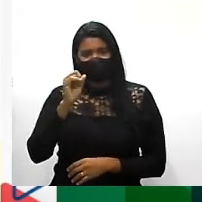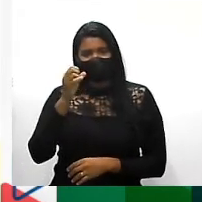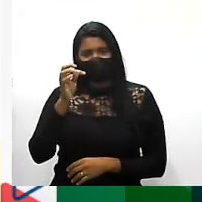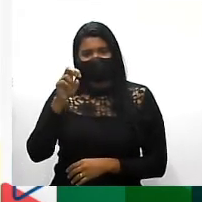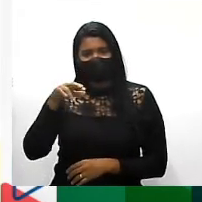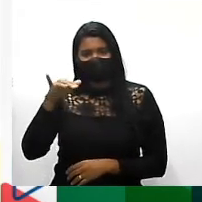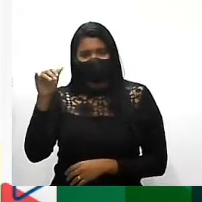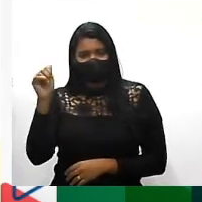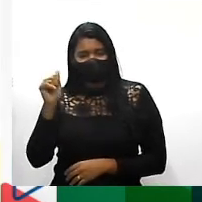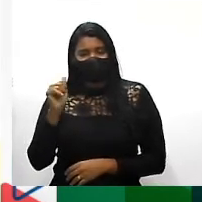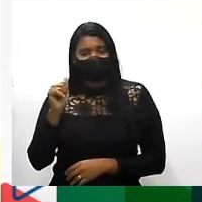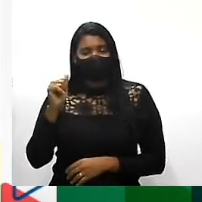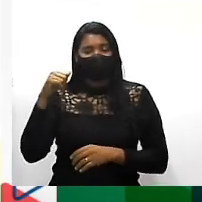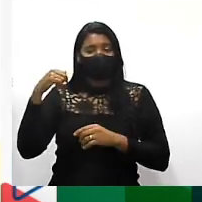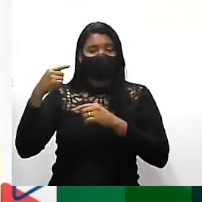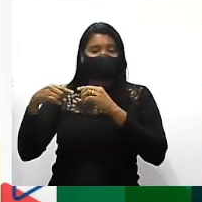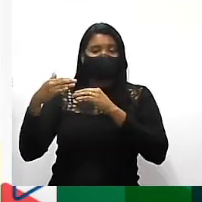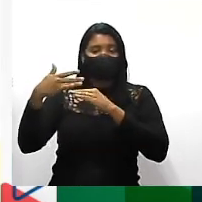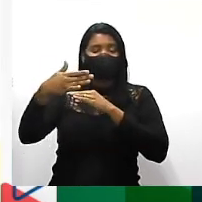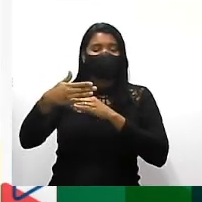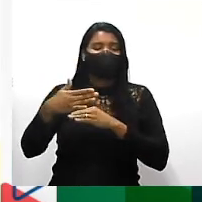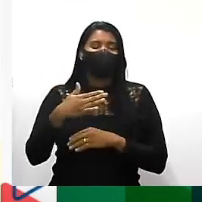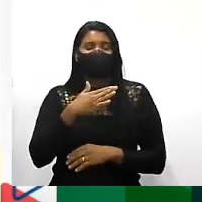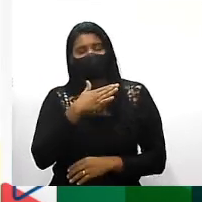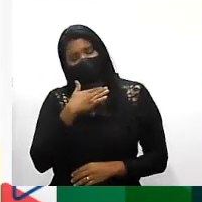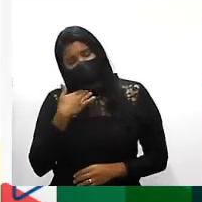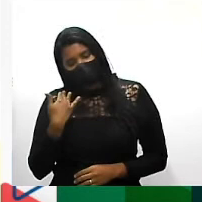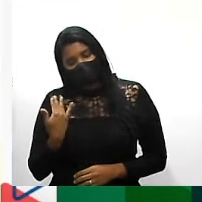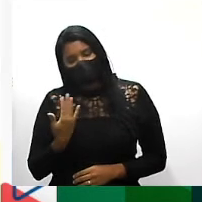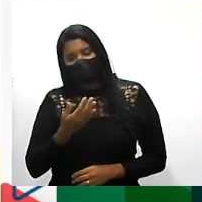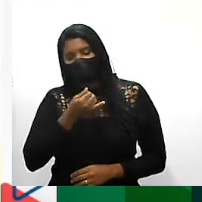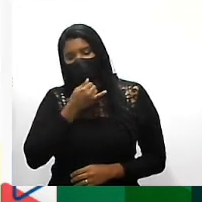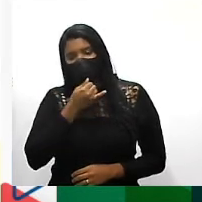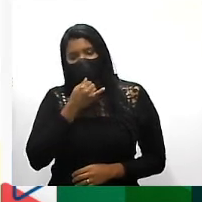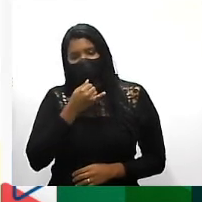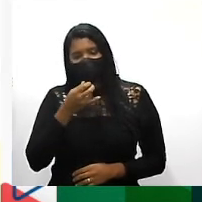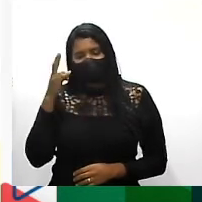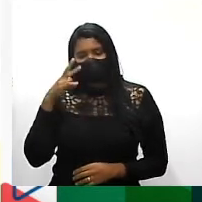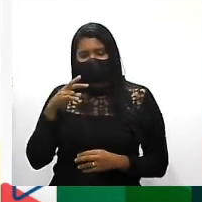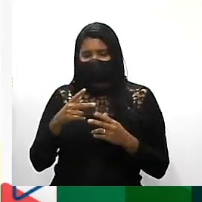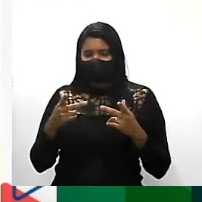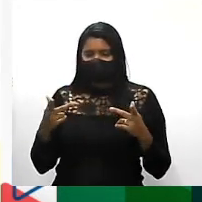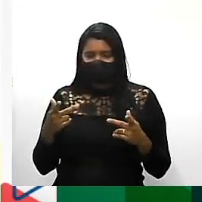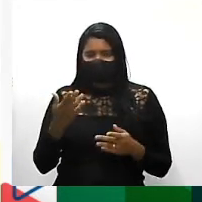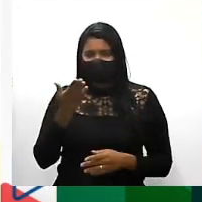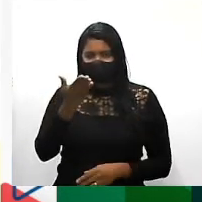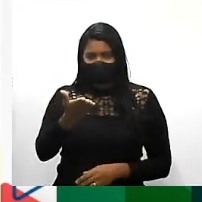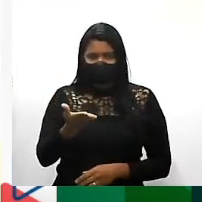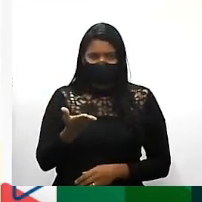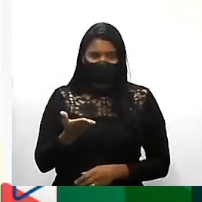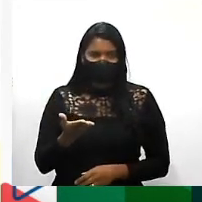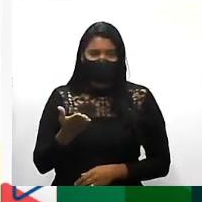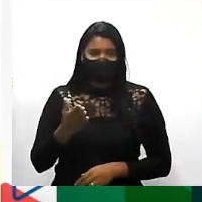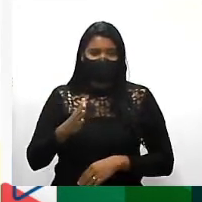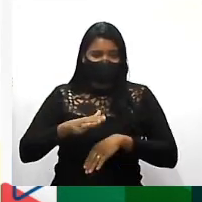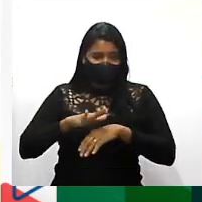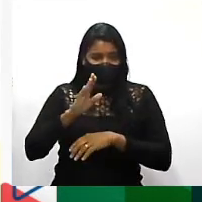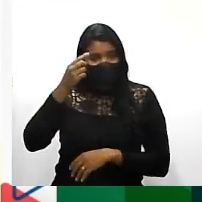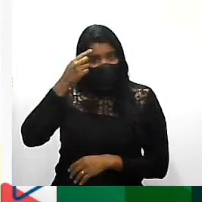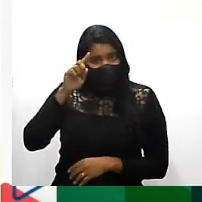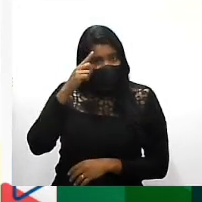quando você prolonga a morte, que na visão de alguns seria você prolongar mais dias de vida